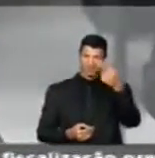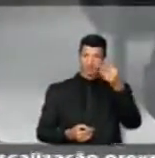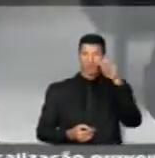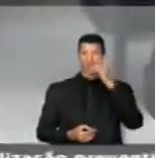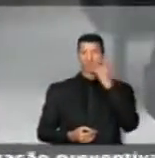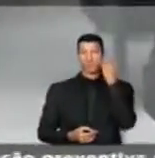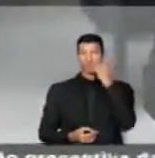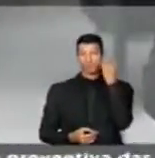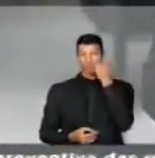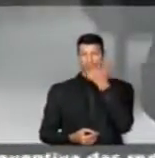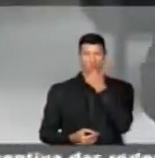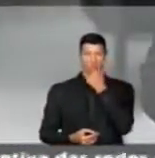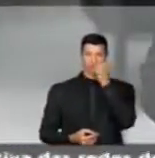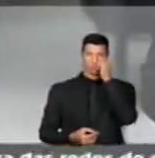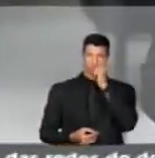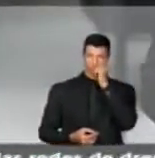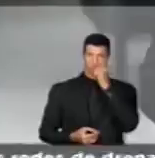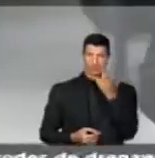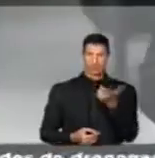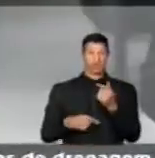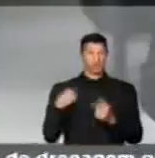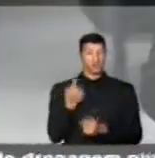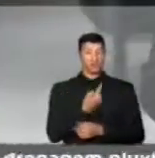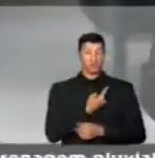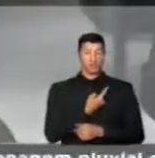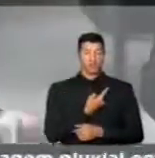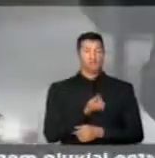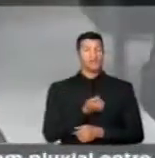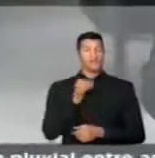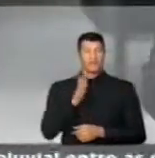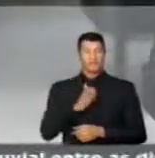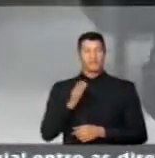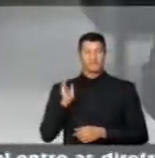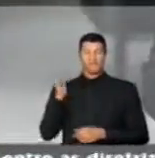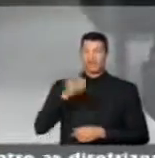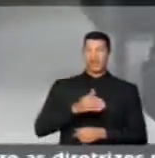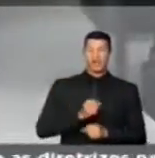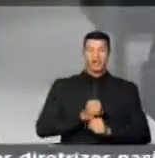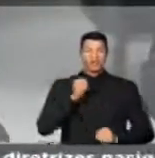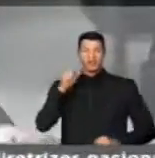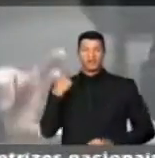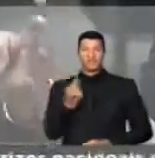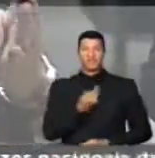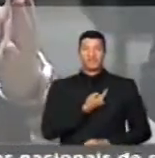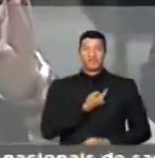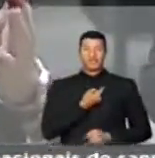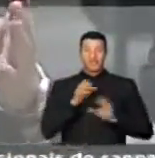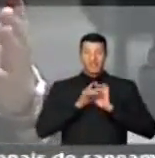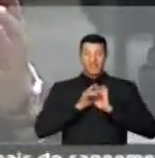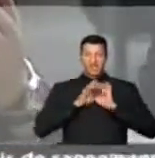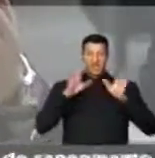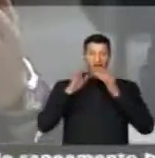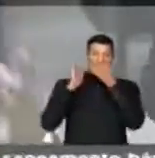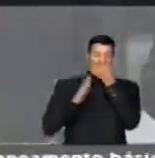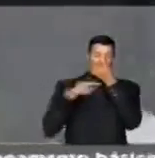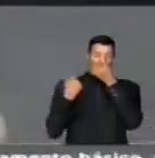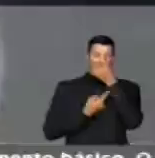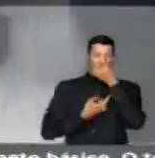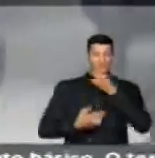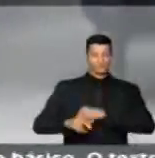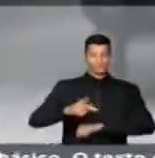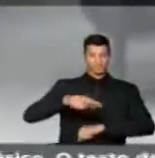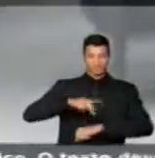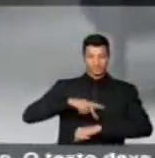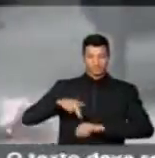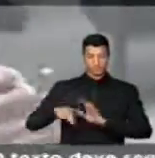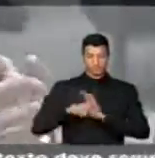367 deputados, nós fomos grande, nós estamos livrando o nosso